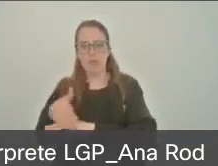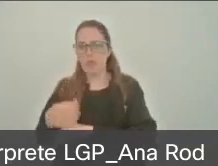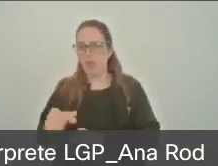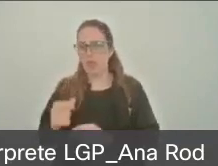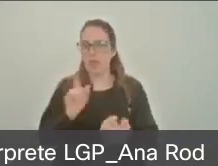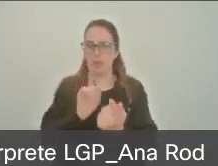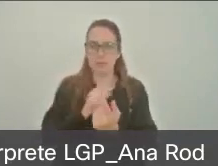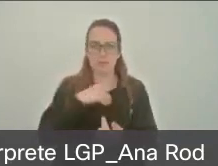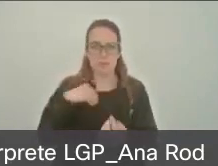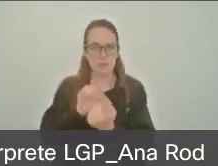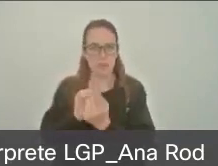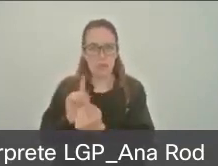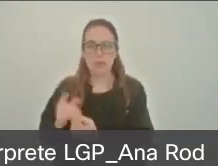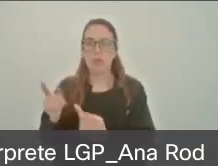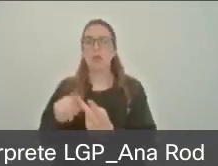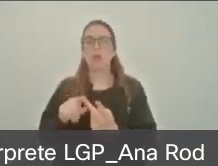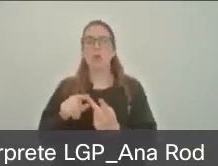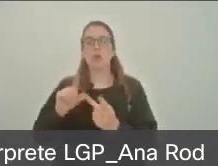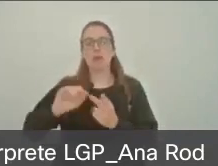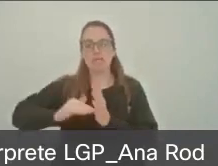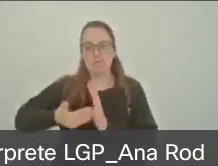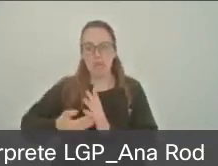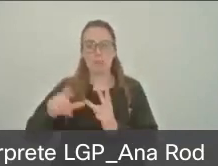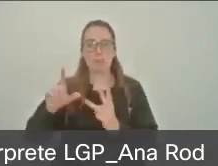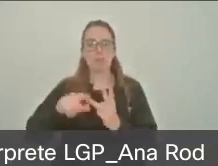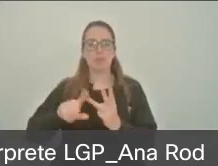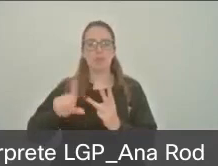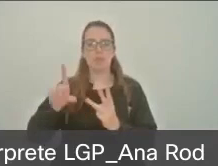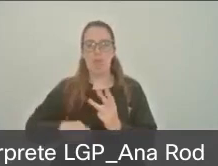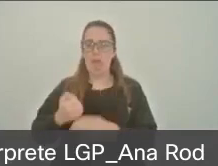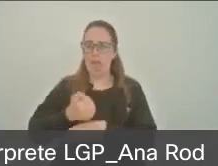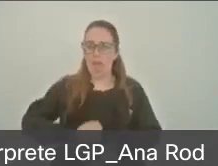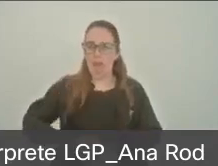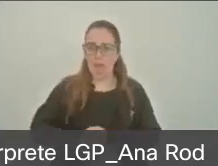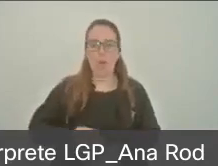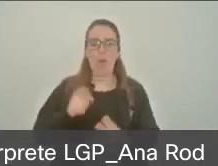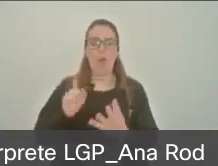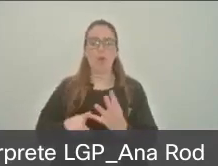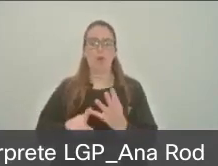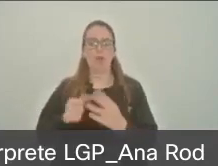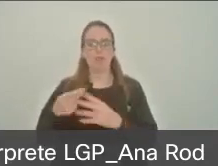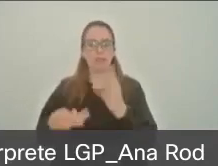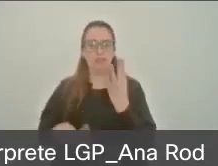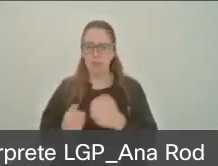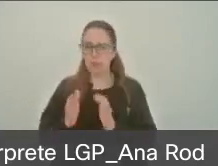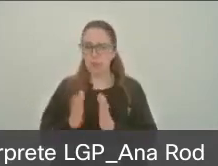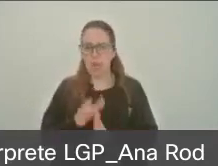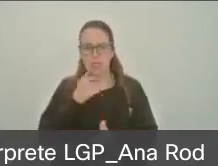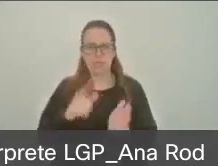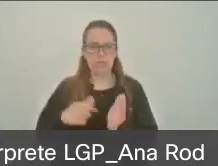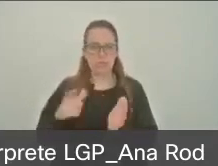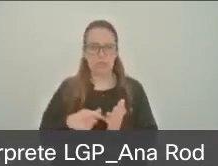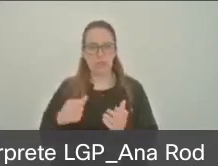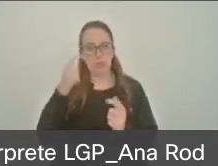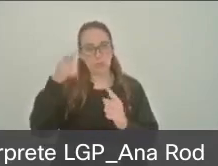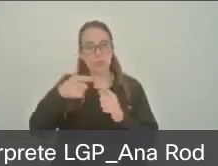às consultas de acompanhamento e, sobretudo, às consultas às ecografias necessárias no âmbito do processo de